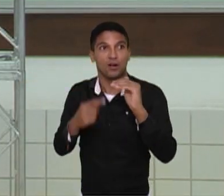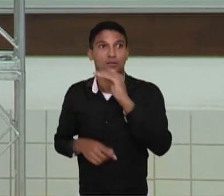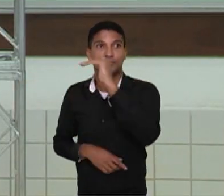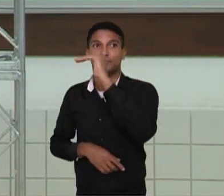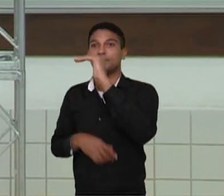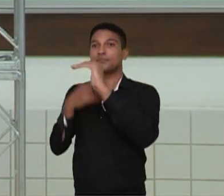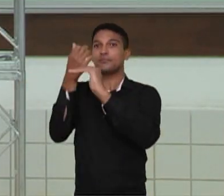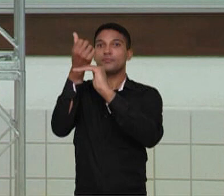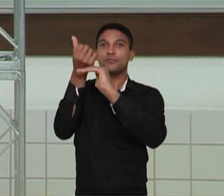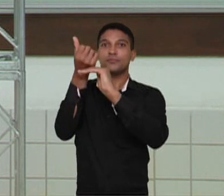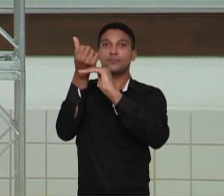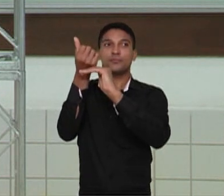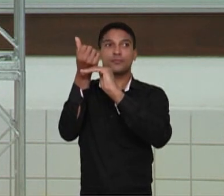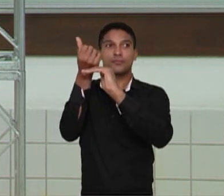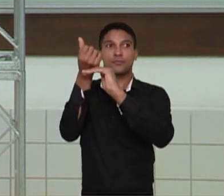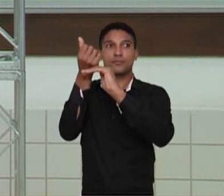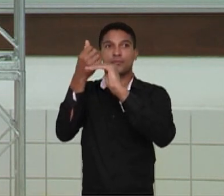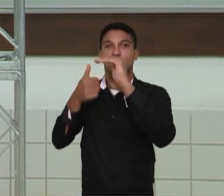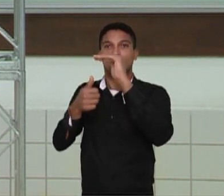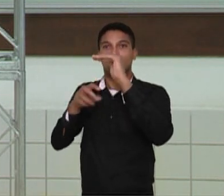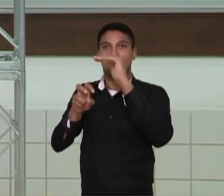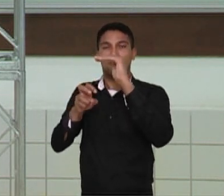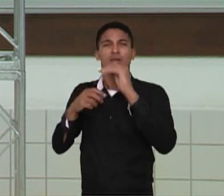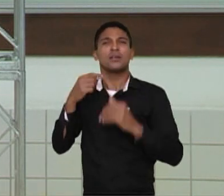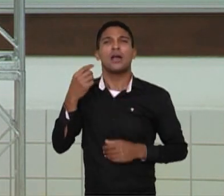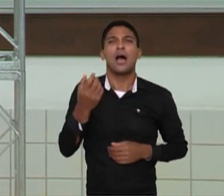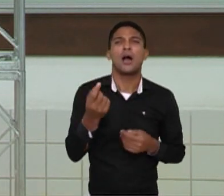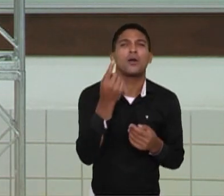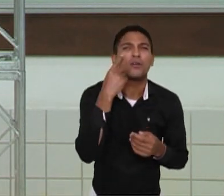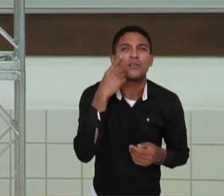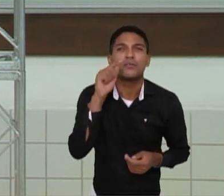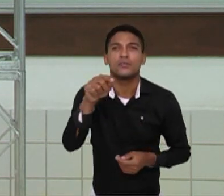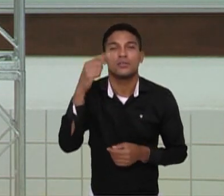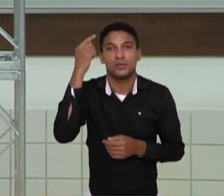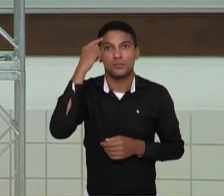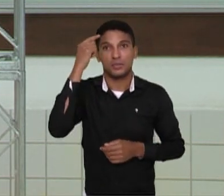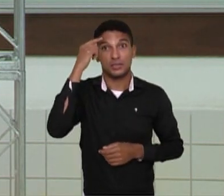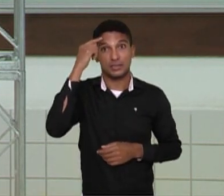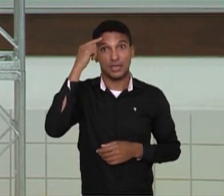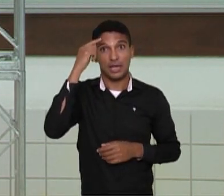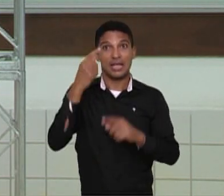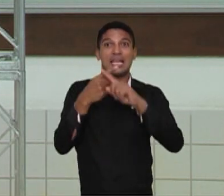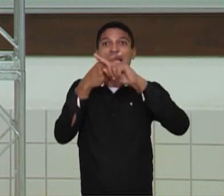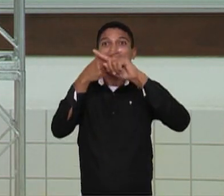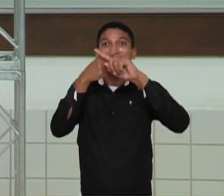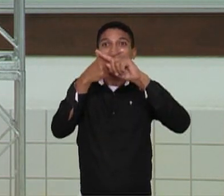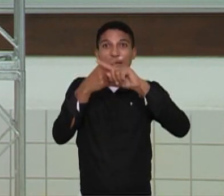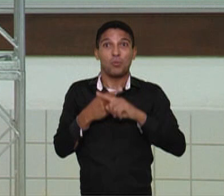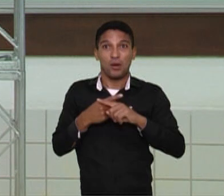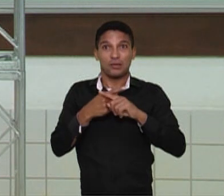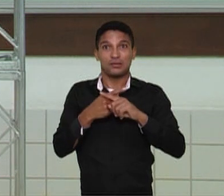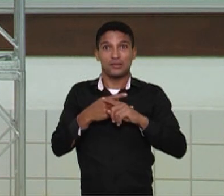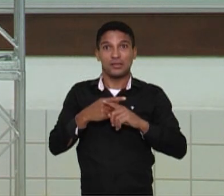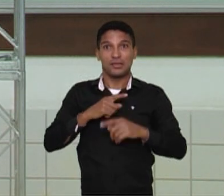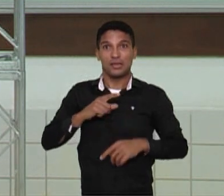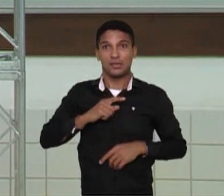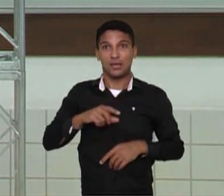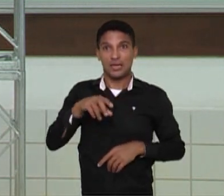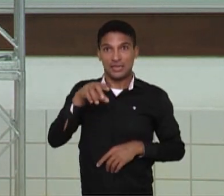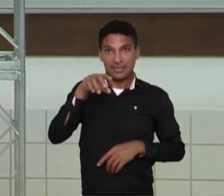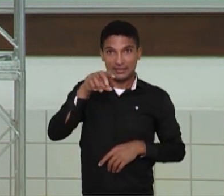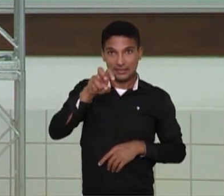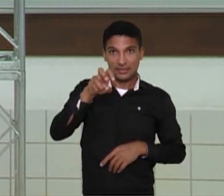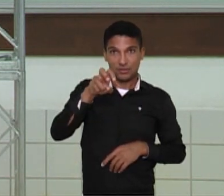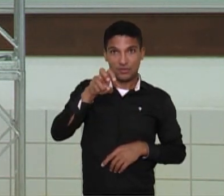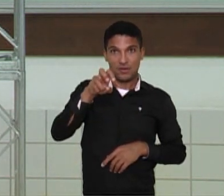tem um número que aparece na tabuada do 5 e aparece na tabuada do 7 ao mesmo tempo. Que número é esse? É 35. Né? Por quanto eu